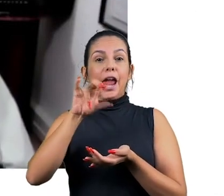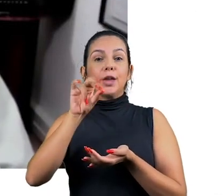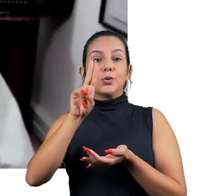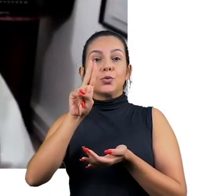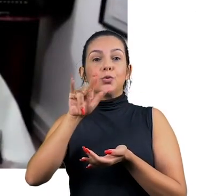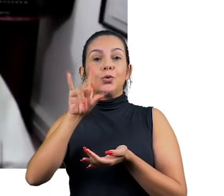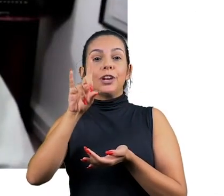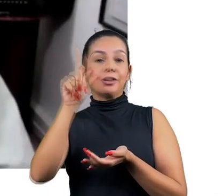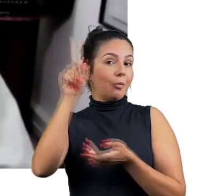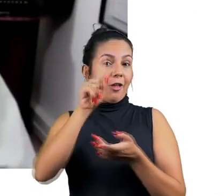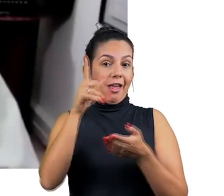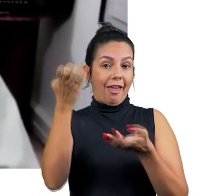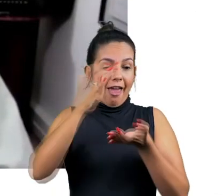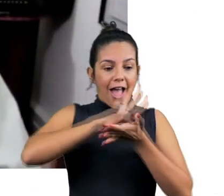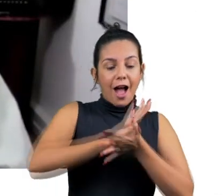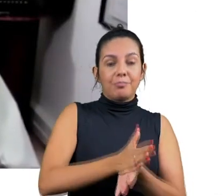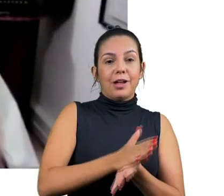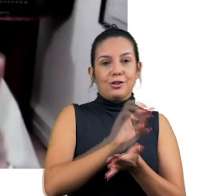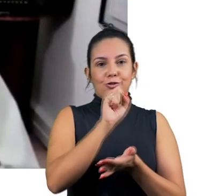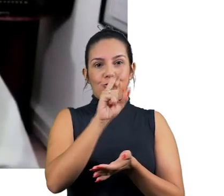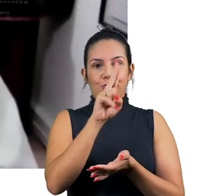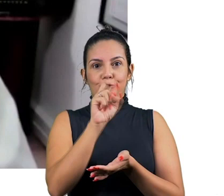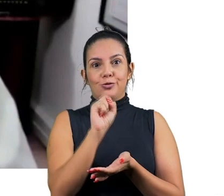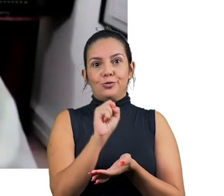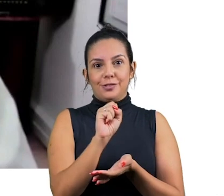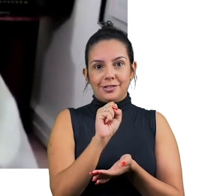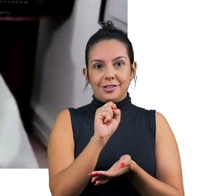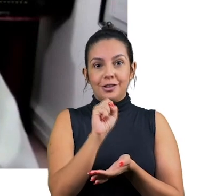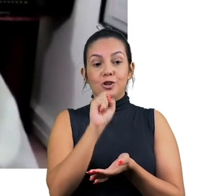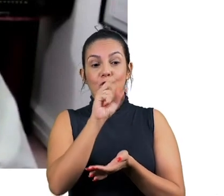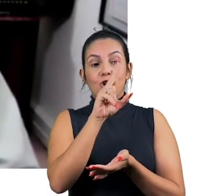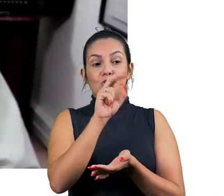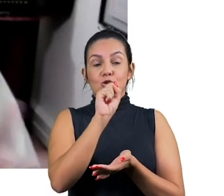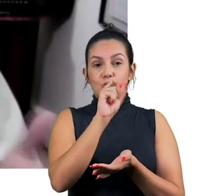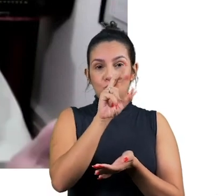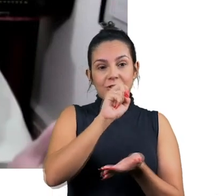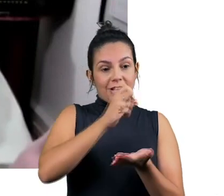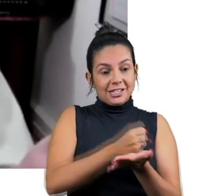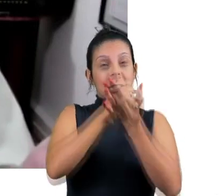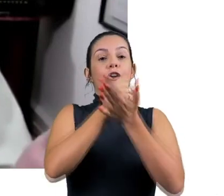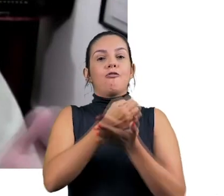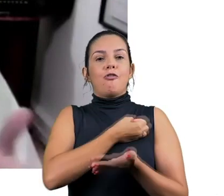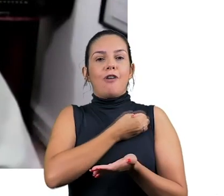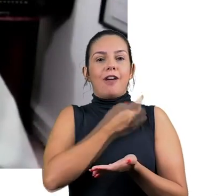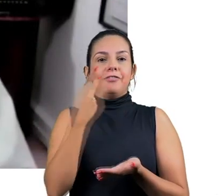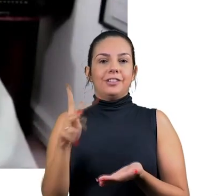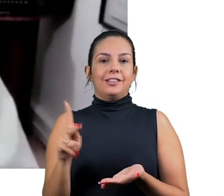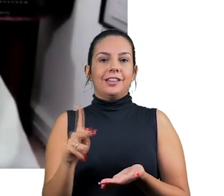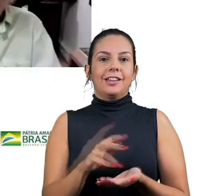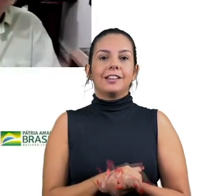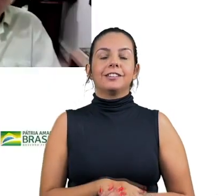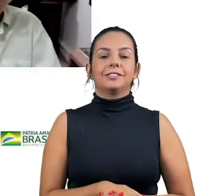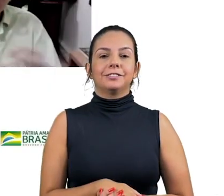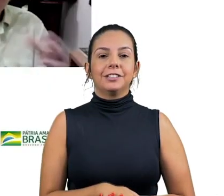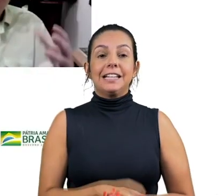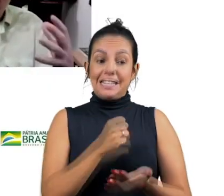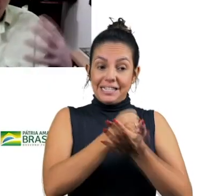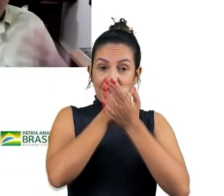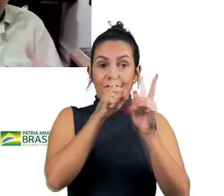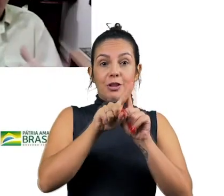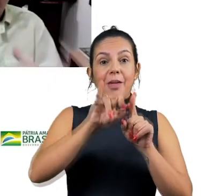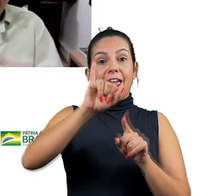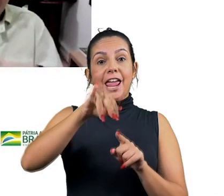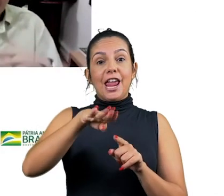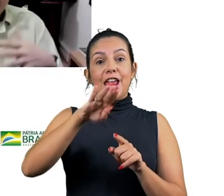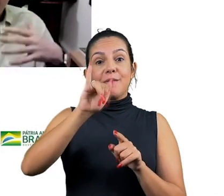o partido dele tentou destruir durante décadas, desde a Margaret Thatcher. E por imigrantes, então, 2 imigrantes. Exatamente, por imigrantes.